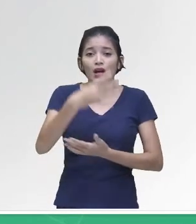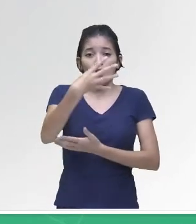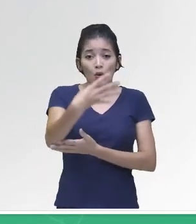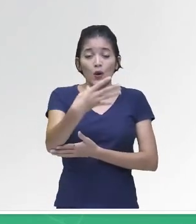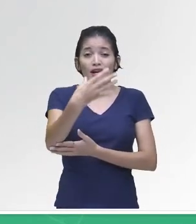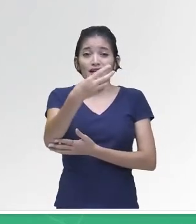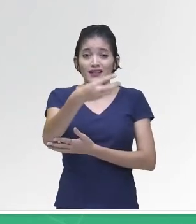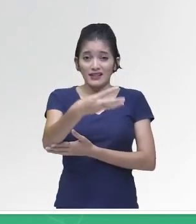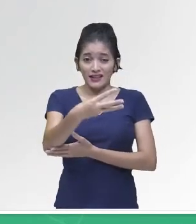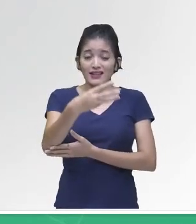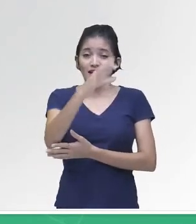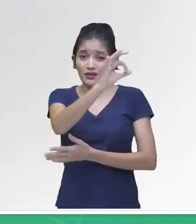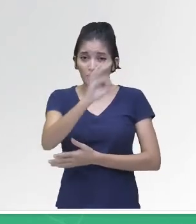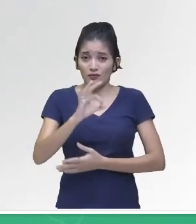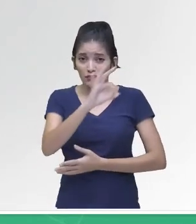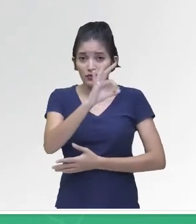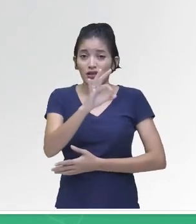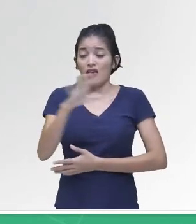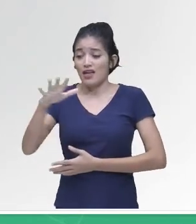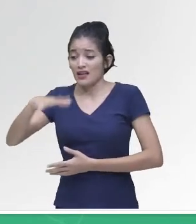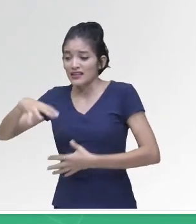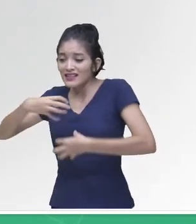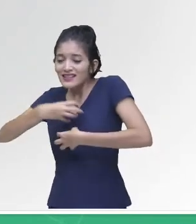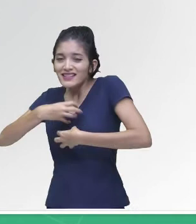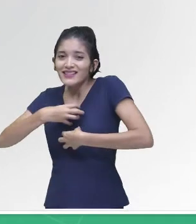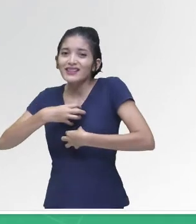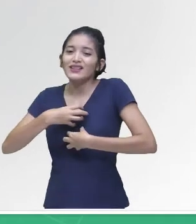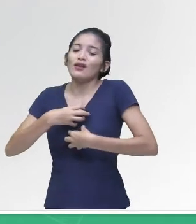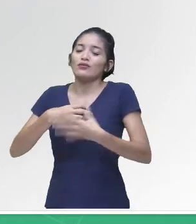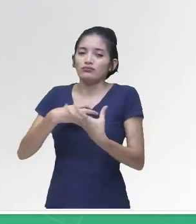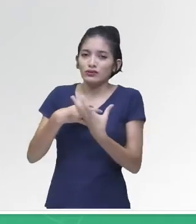43% das mulheres em situação de violência sofrem